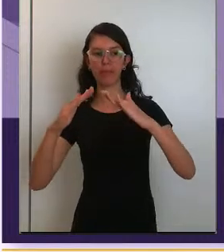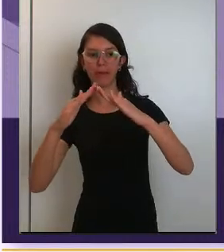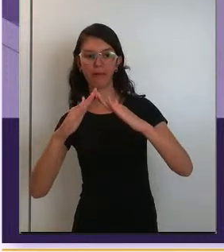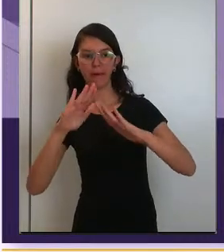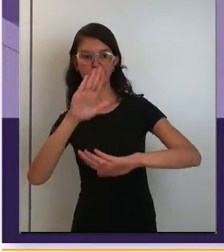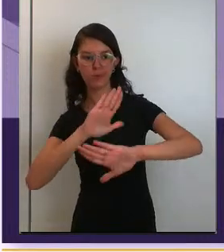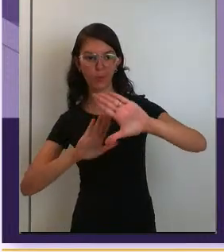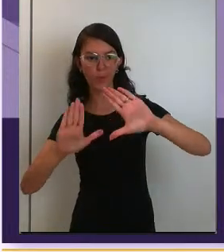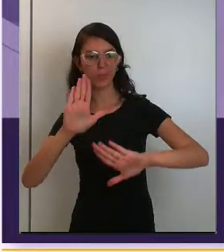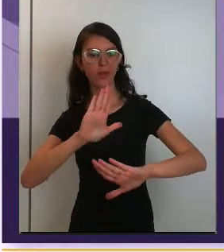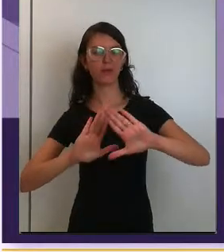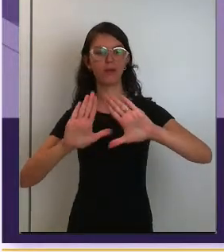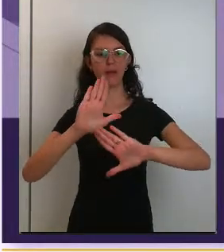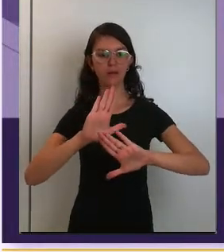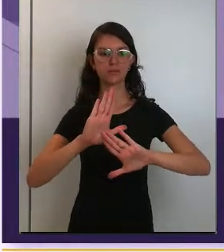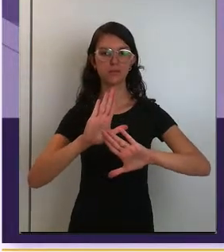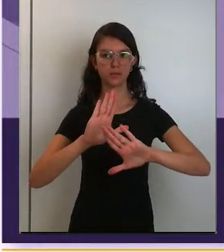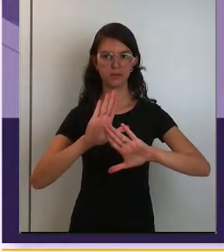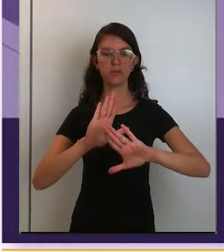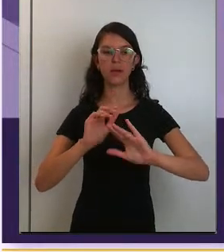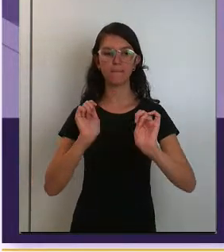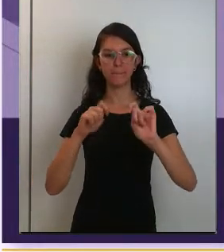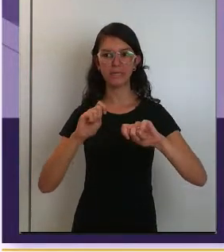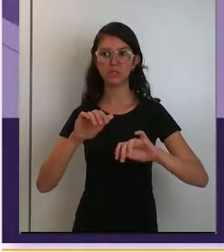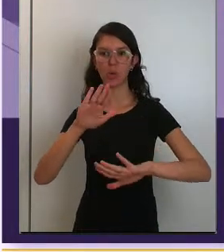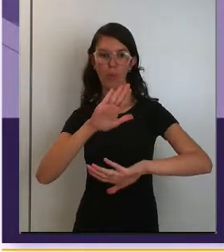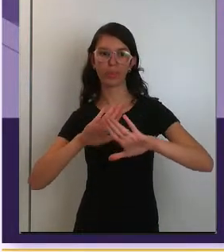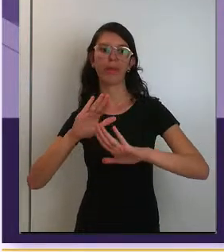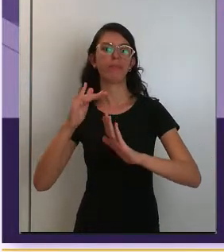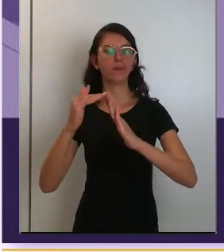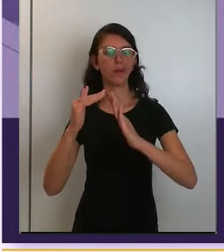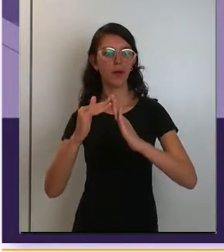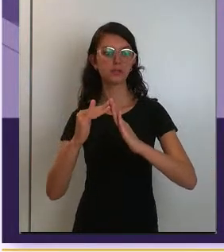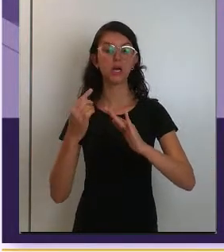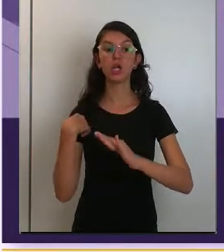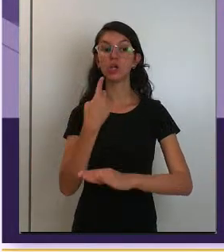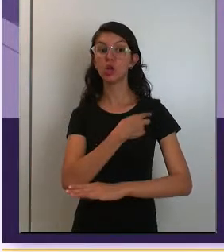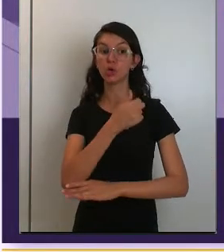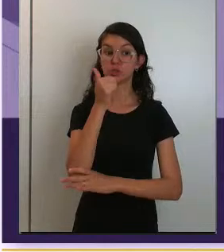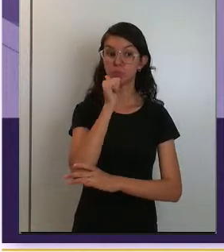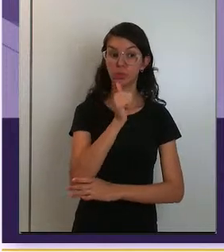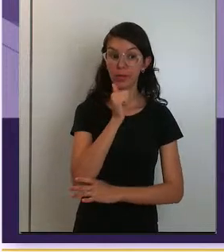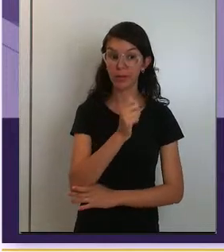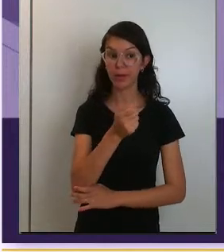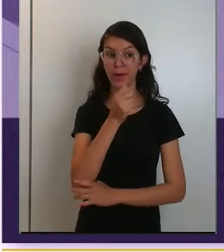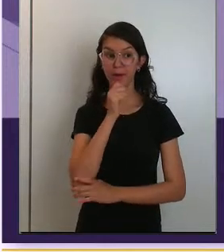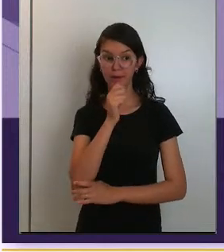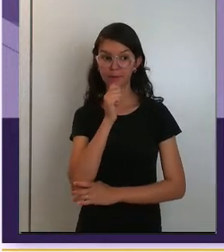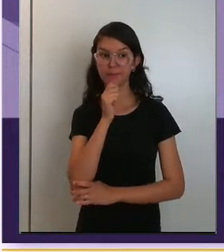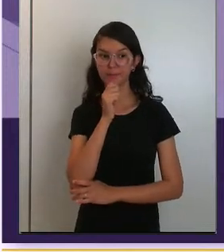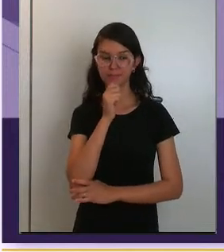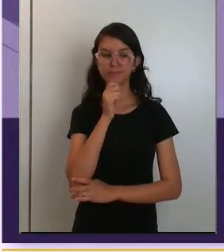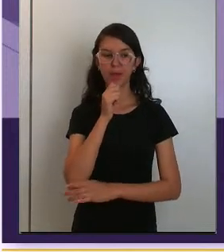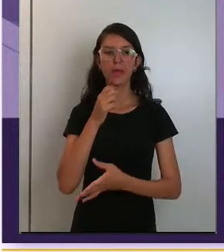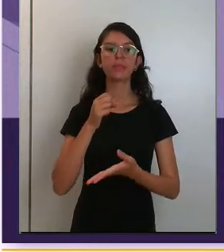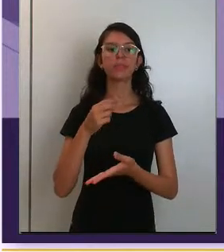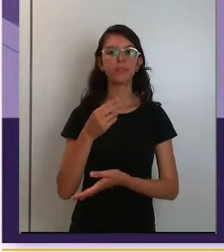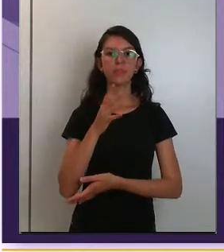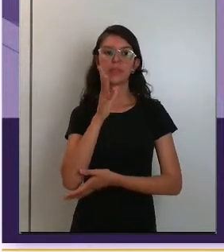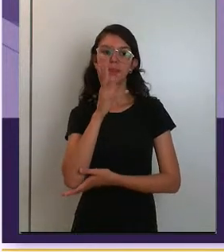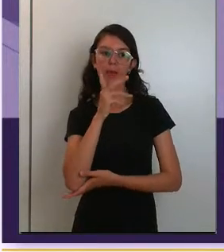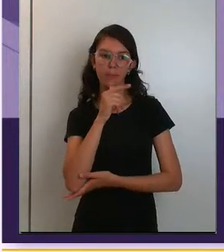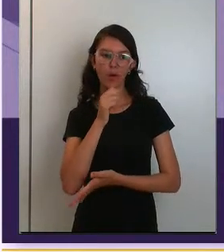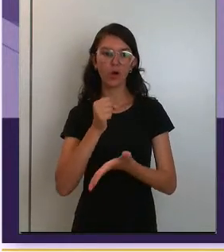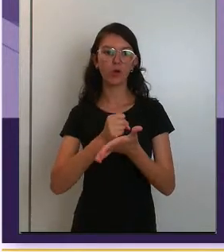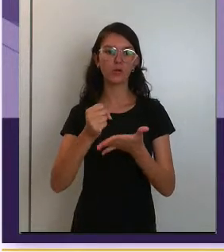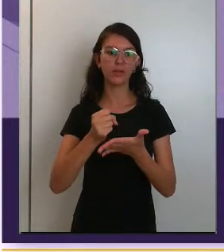possuem a natural atribuição de exercer essas tarefas, nós, mulheres, ainda somos as últimas a sermos contratadas e as primeiras a